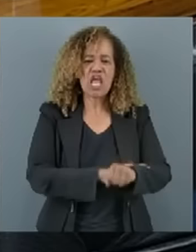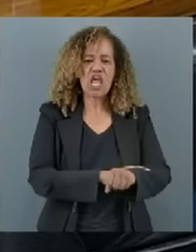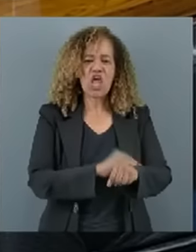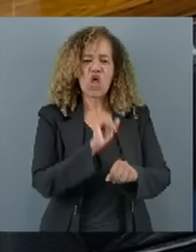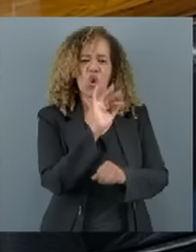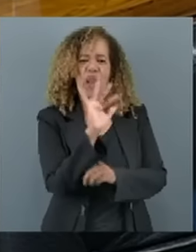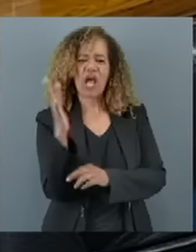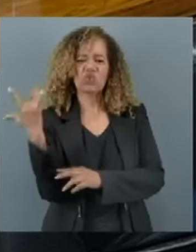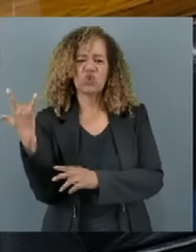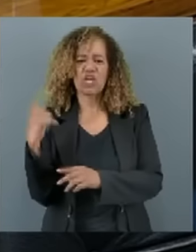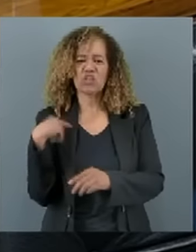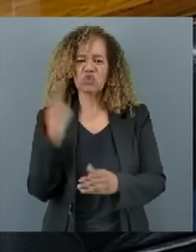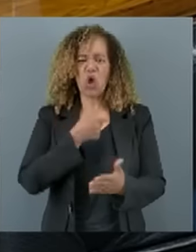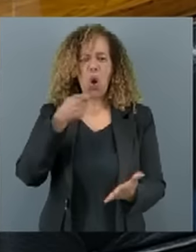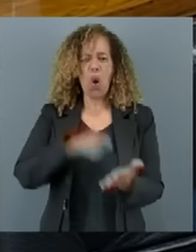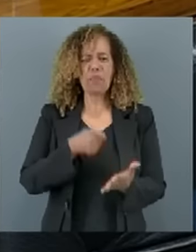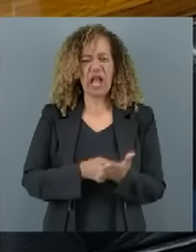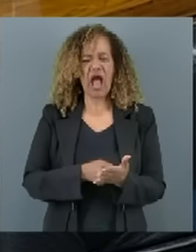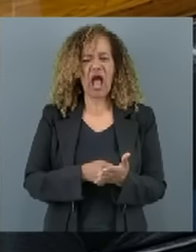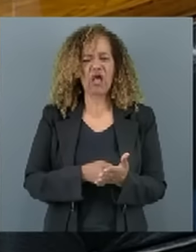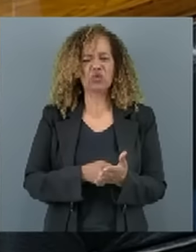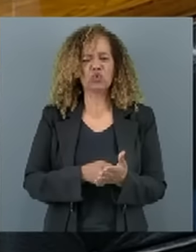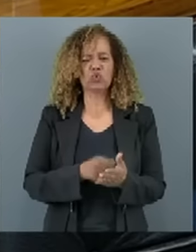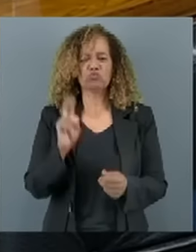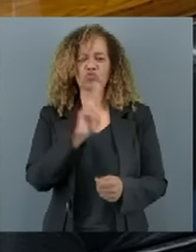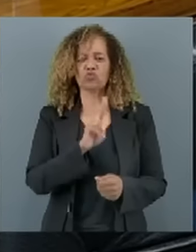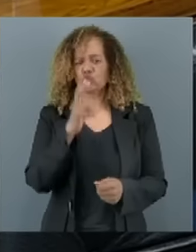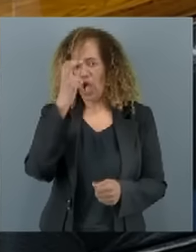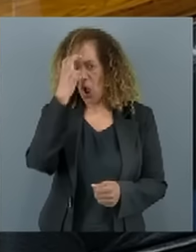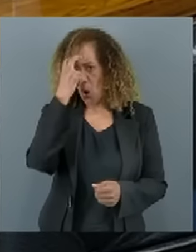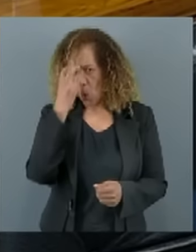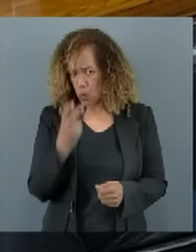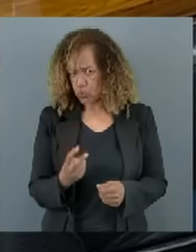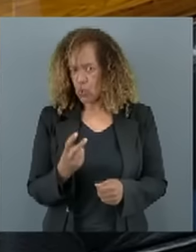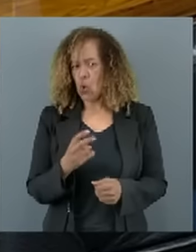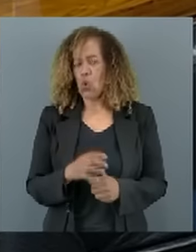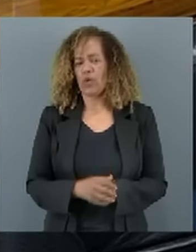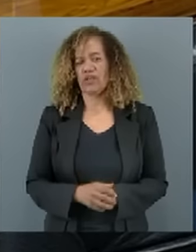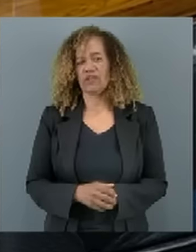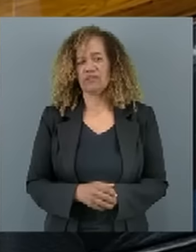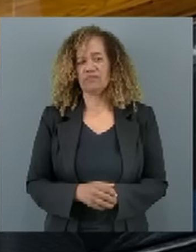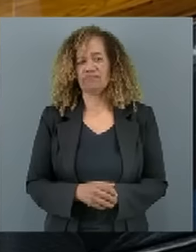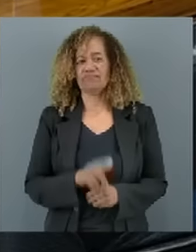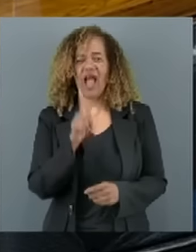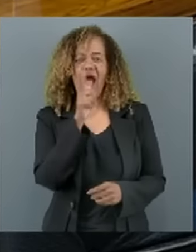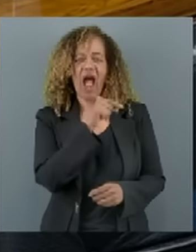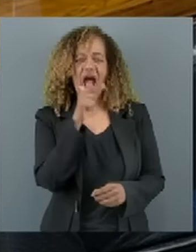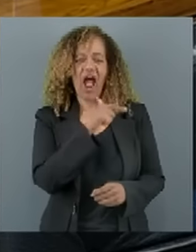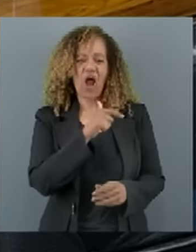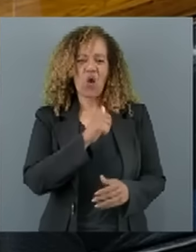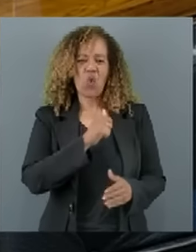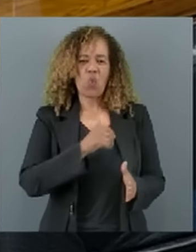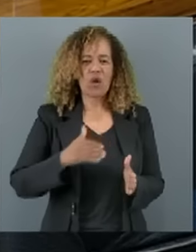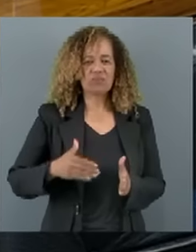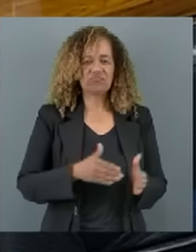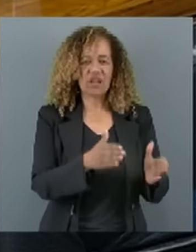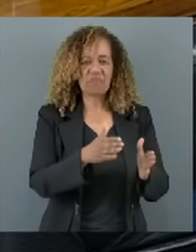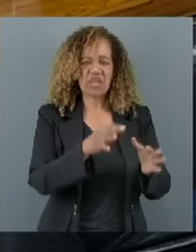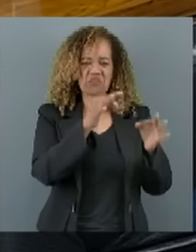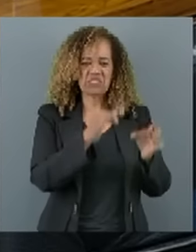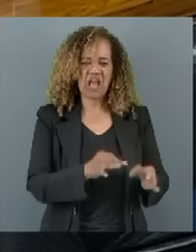somos obrigados a manter a nossa cultura nós fazemos cocô na água nós